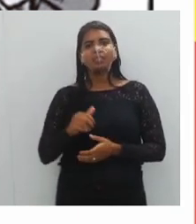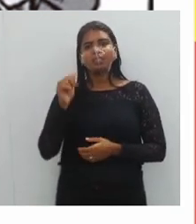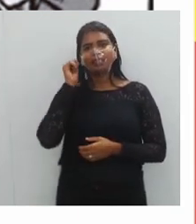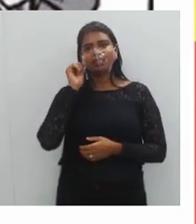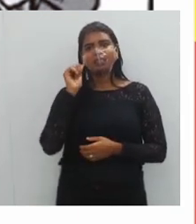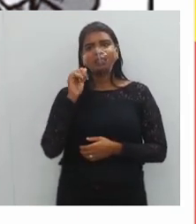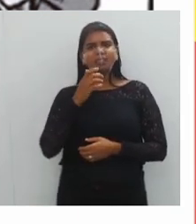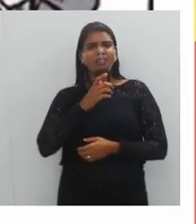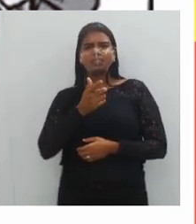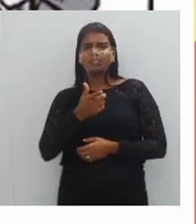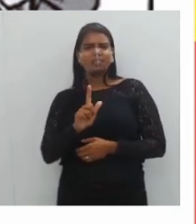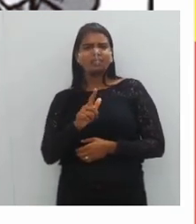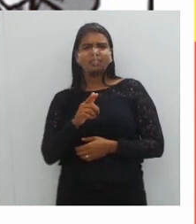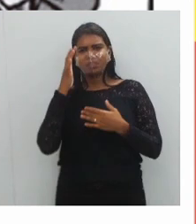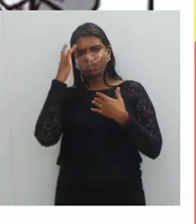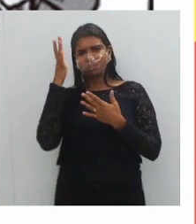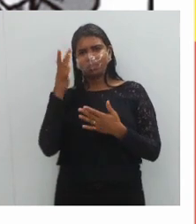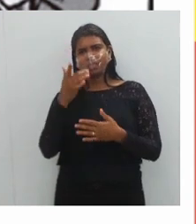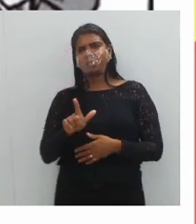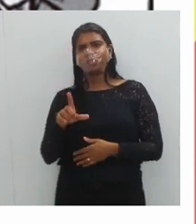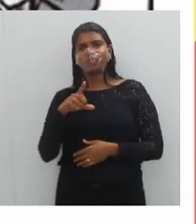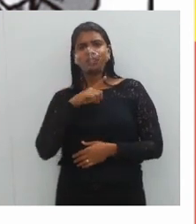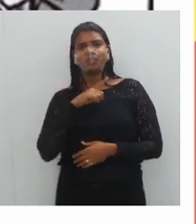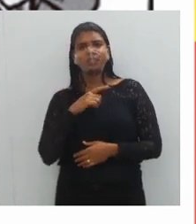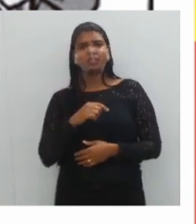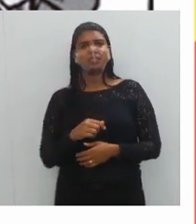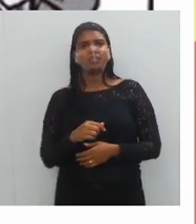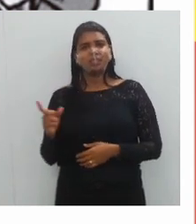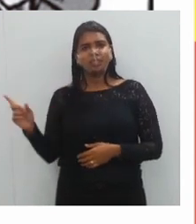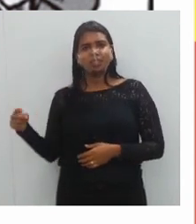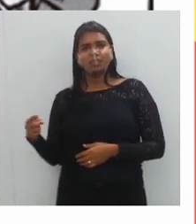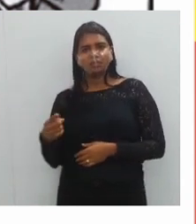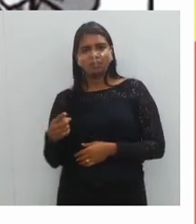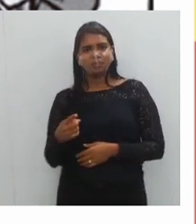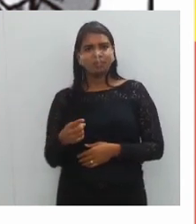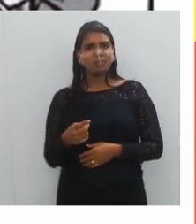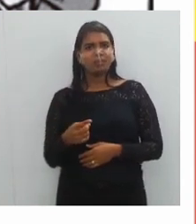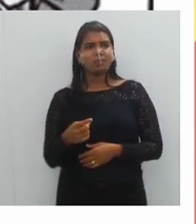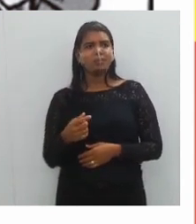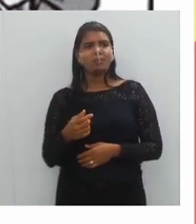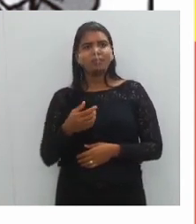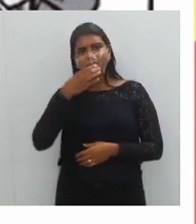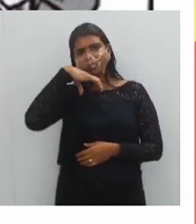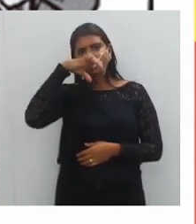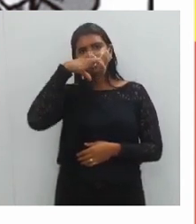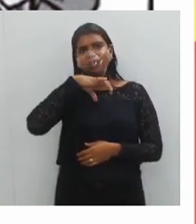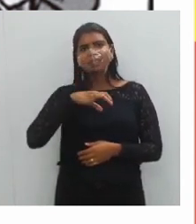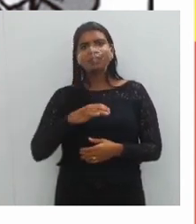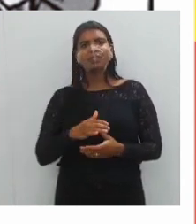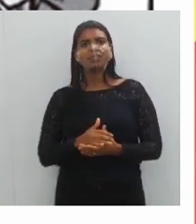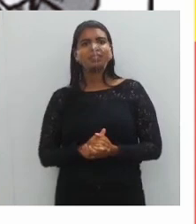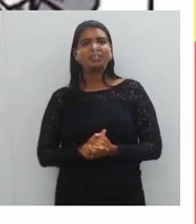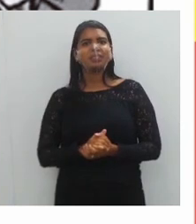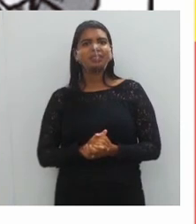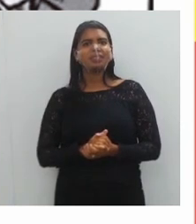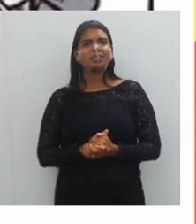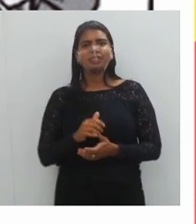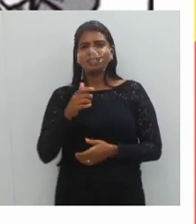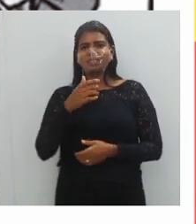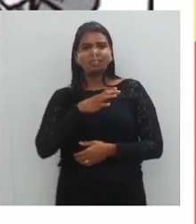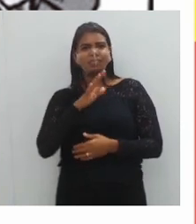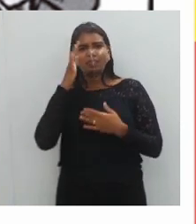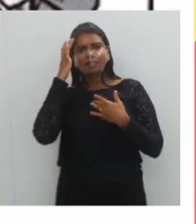não, obrigada. No outro quadrinho nós temos uma cobra com uma maçã na boca. E aí a princesa diz,